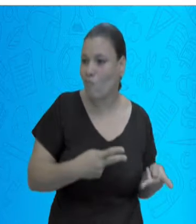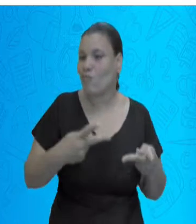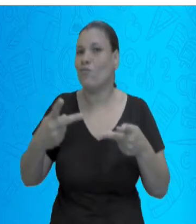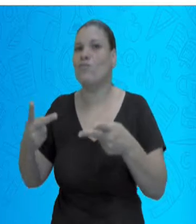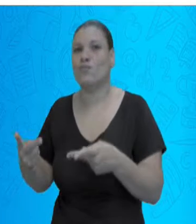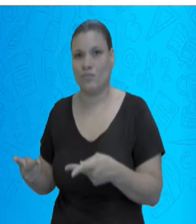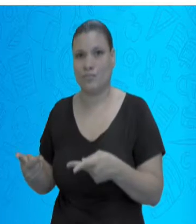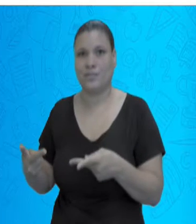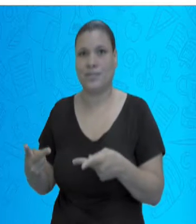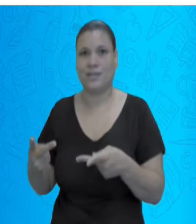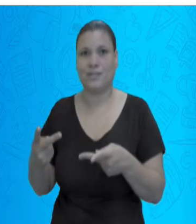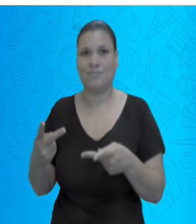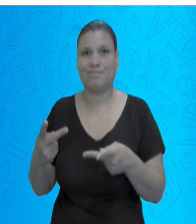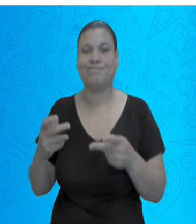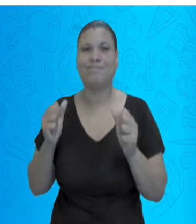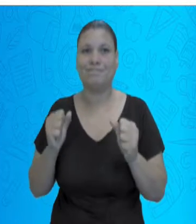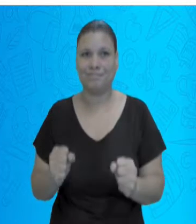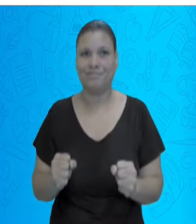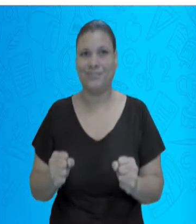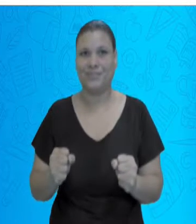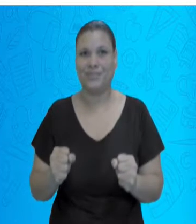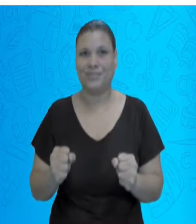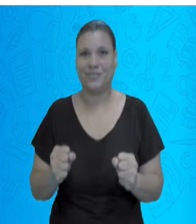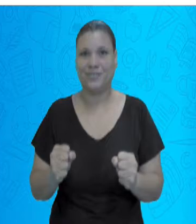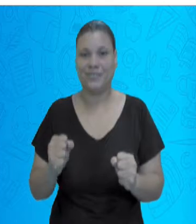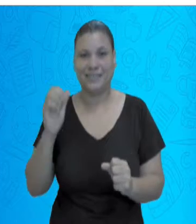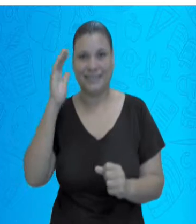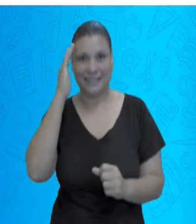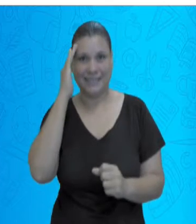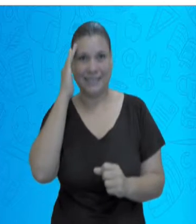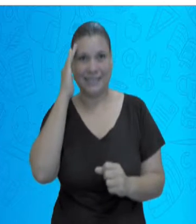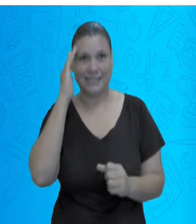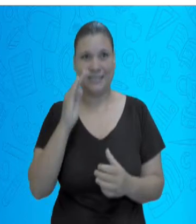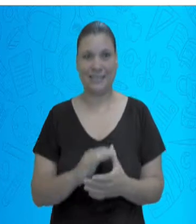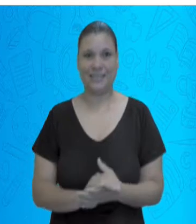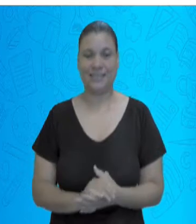propósito foi o Museu do Louvre, aberto em Paris em